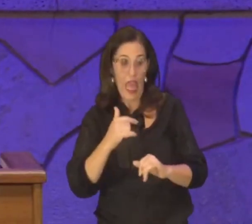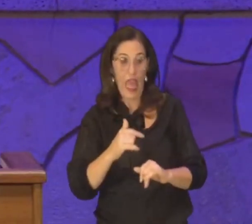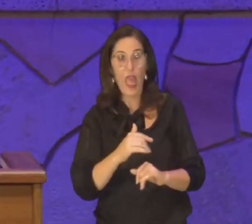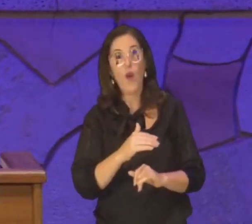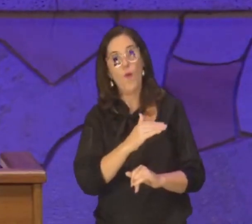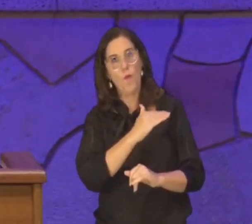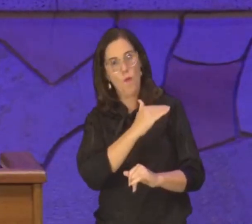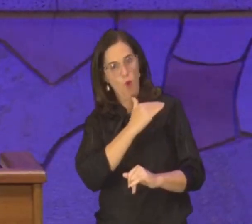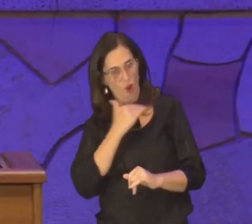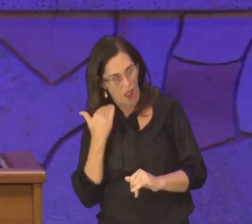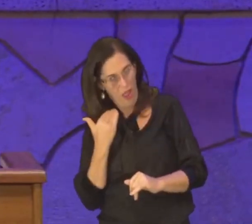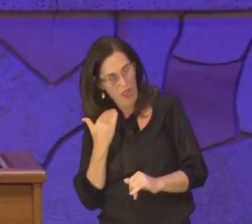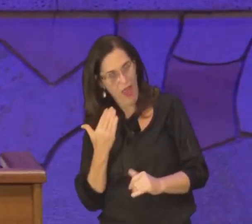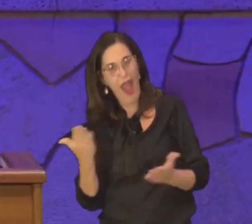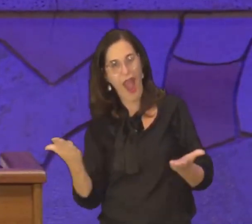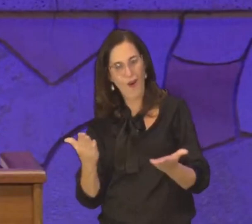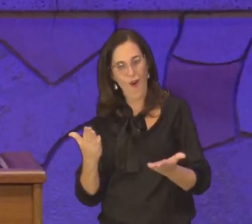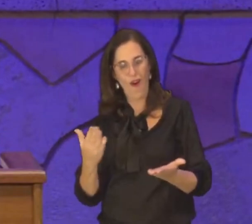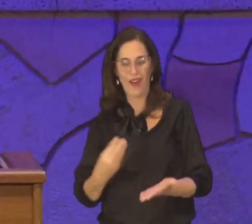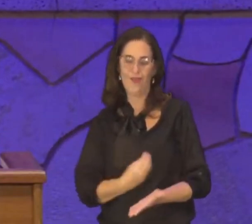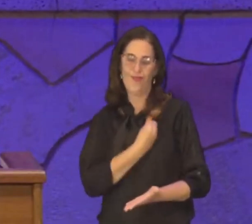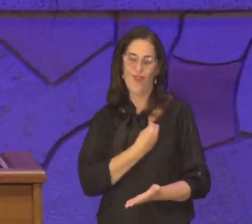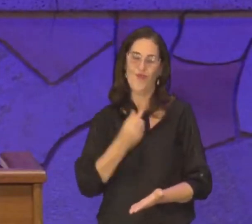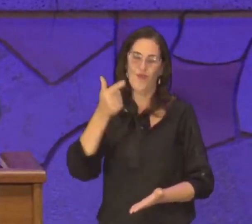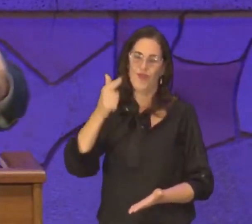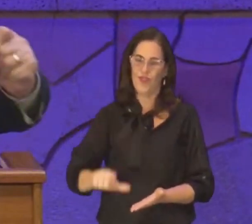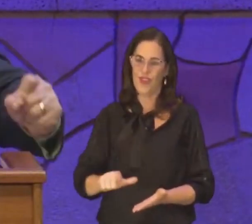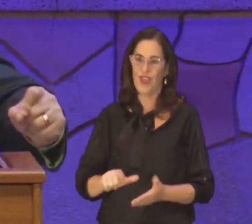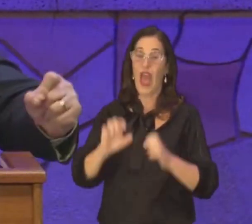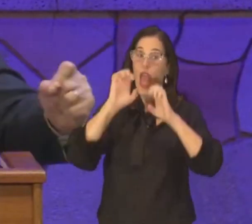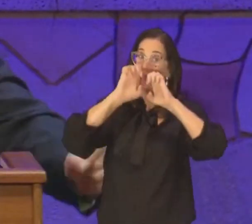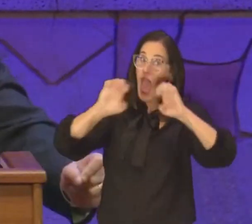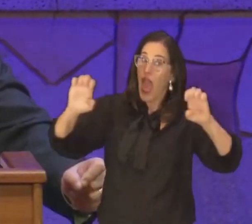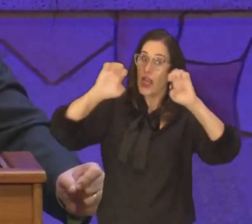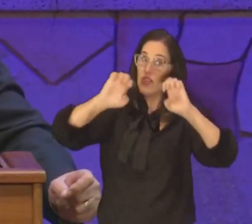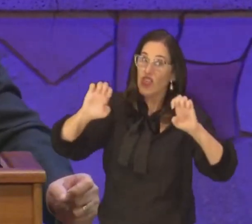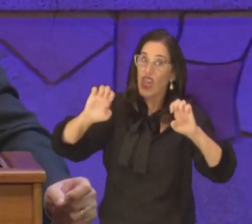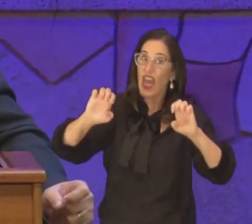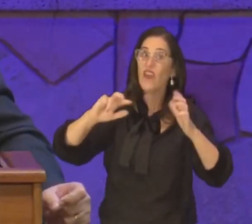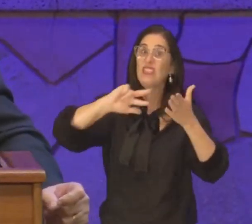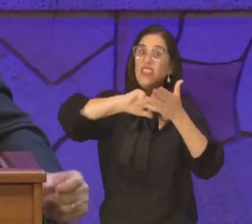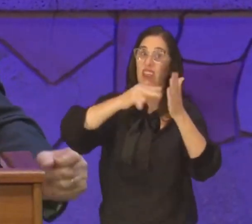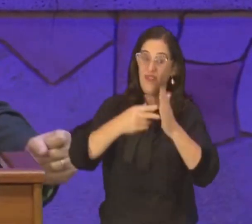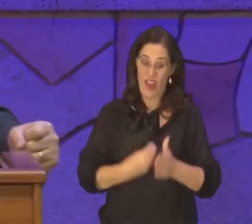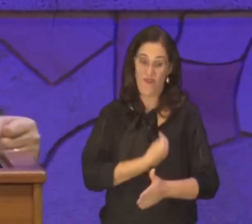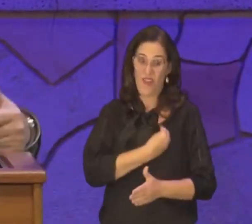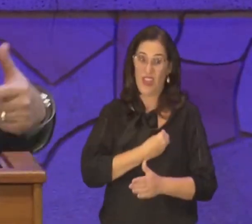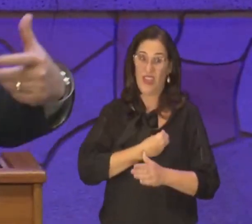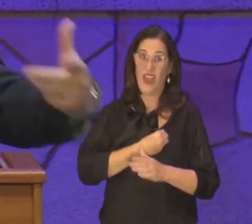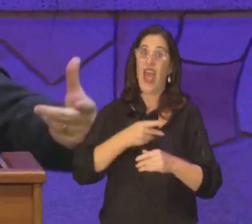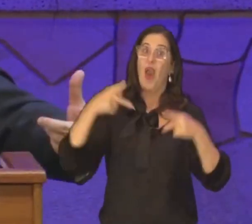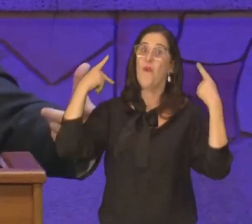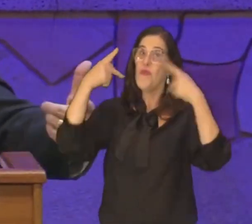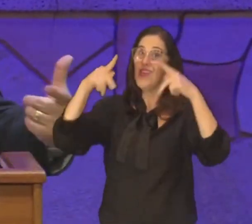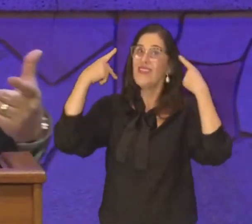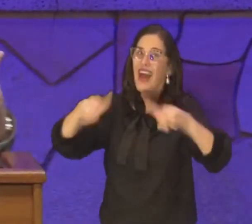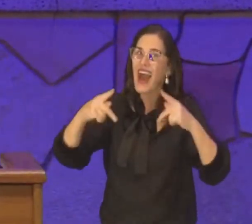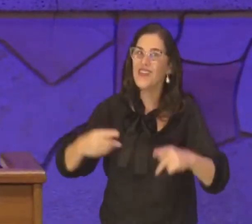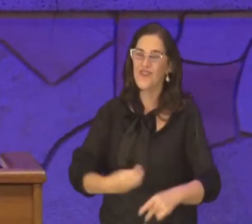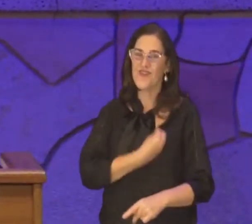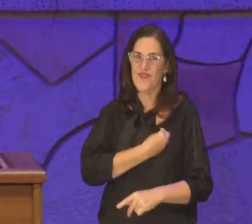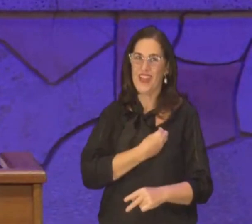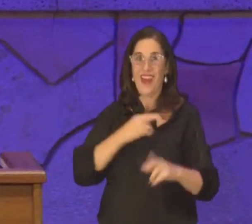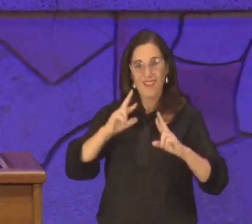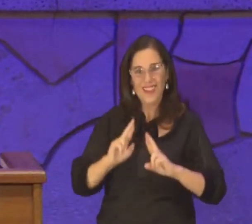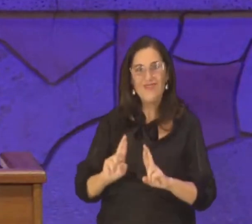é uma mensagem de vida. O Evangelho é uma mensagem de vida, é uma mensagem de esperança. O livro do